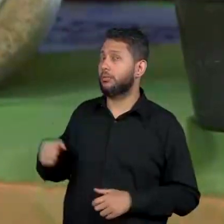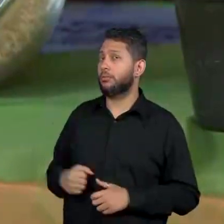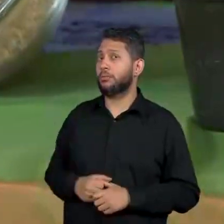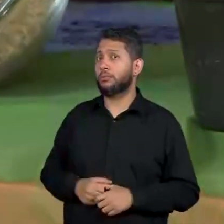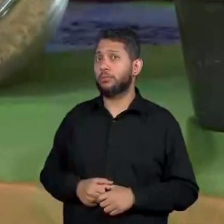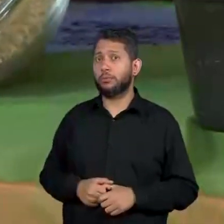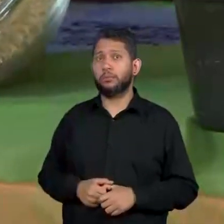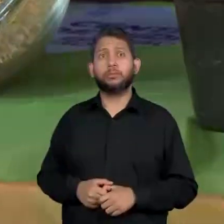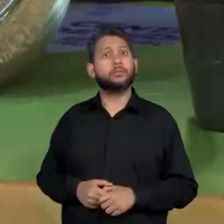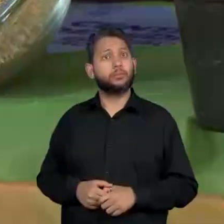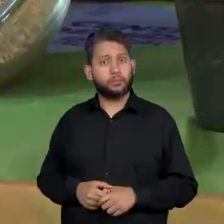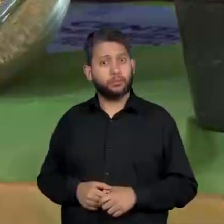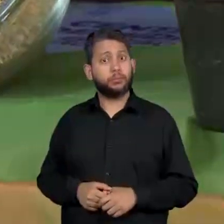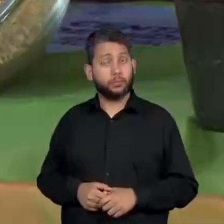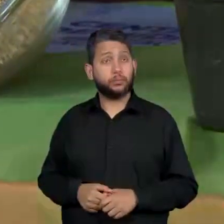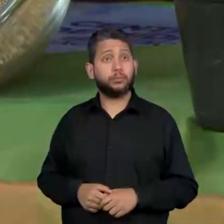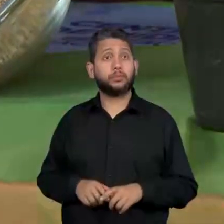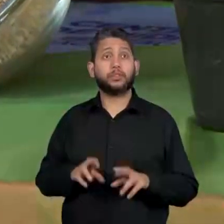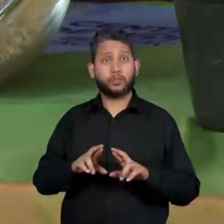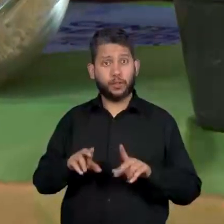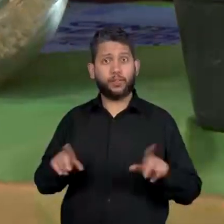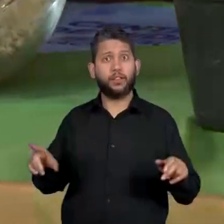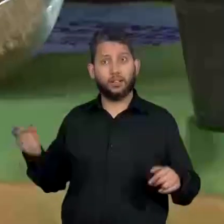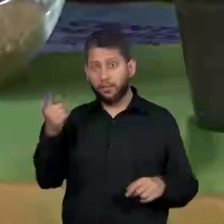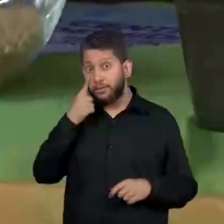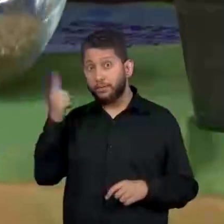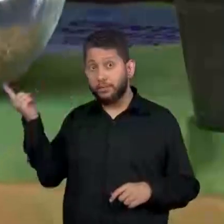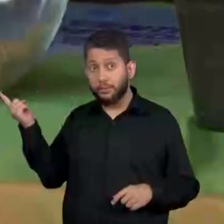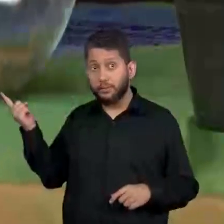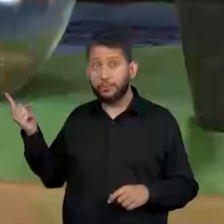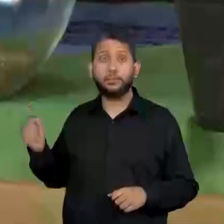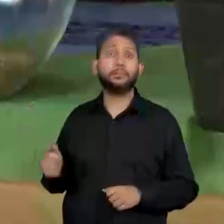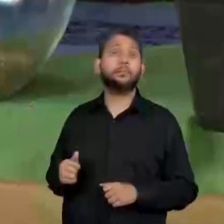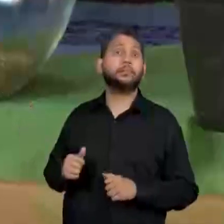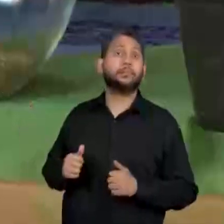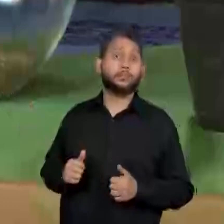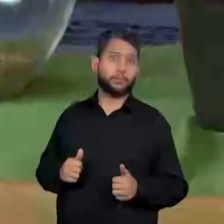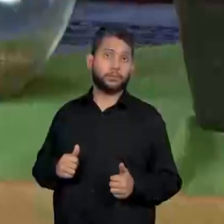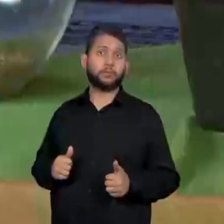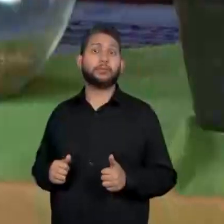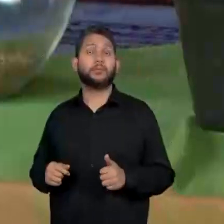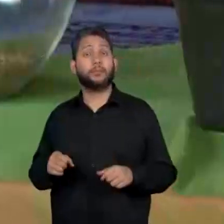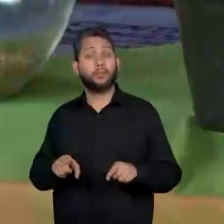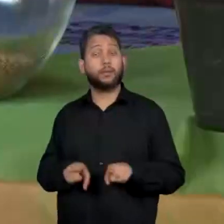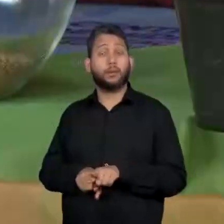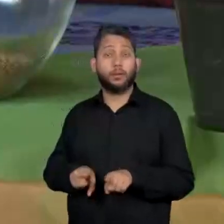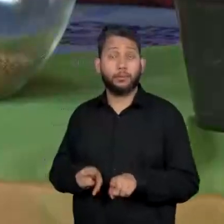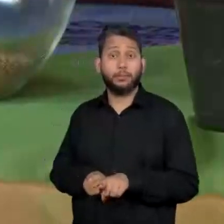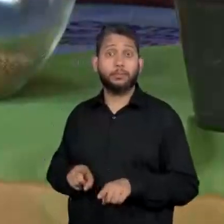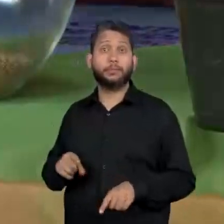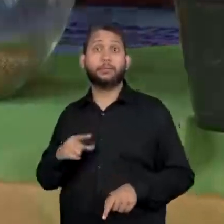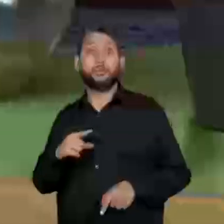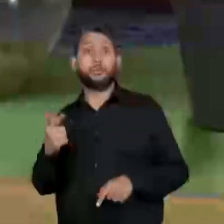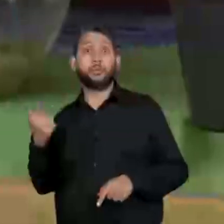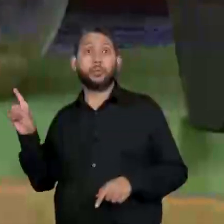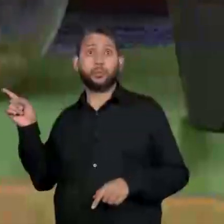e as cores também são diferentes entre si. E além desses, nós temos